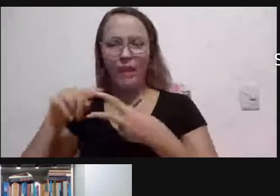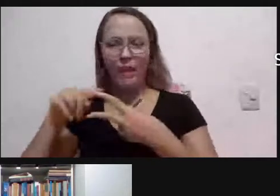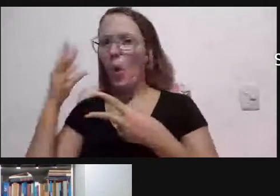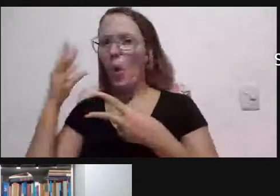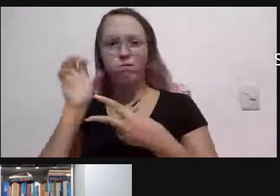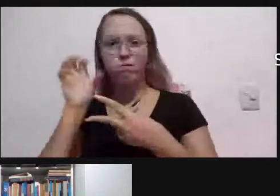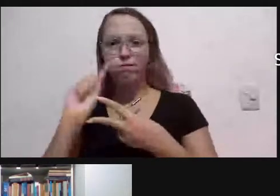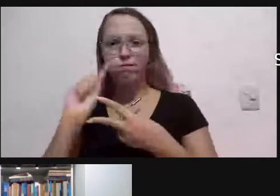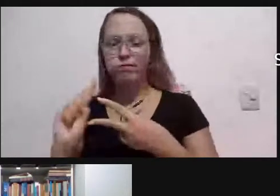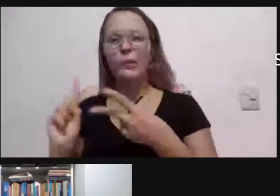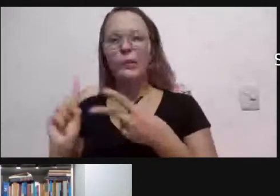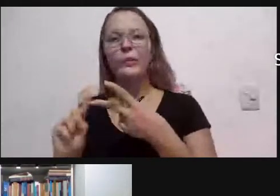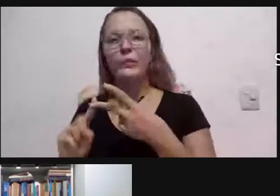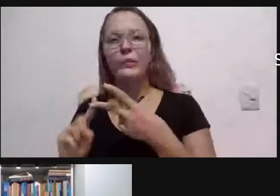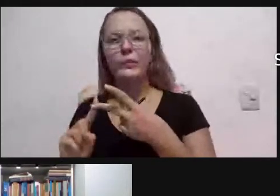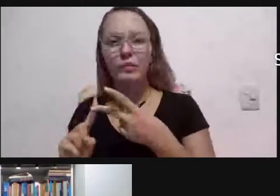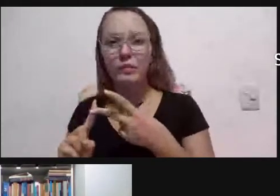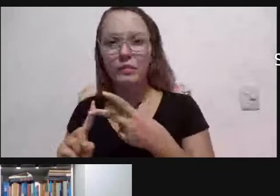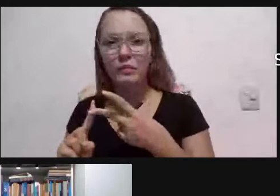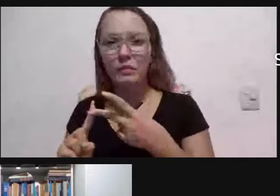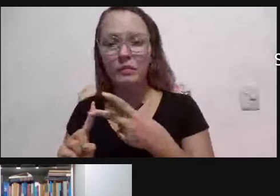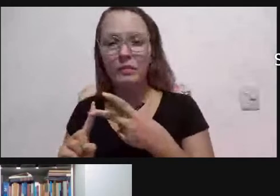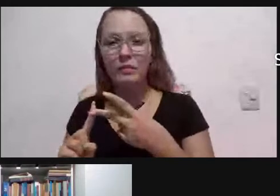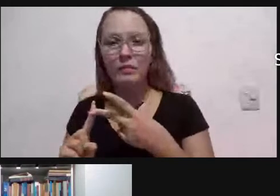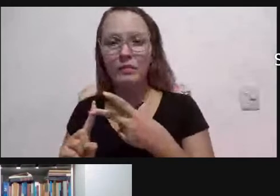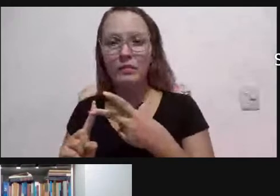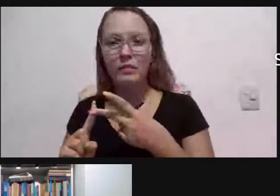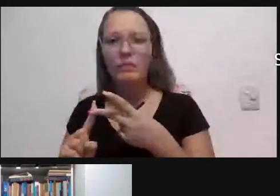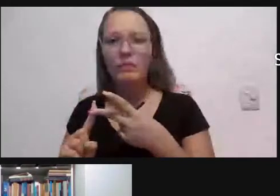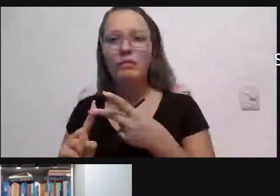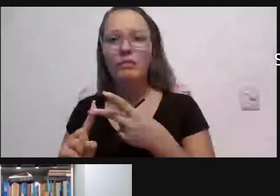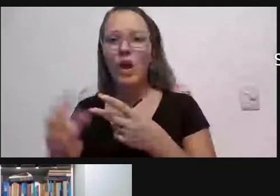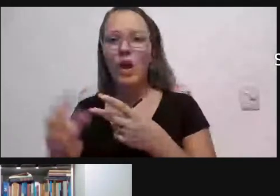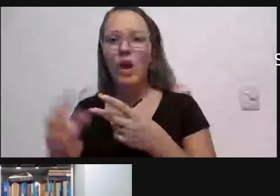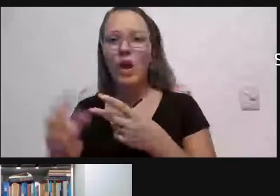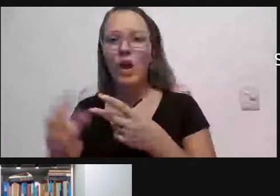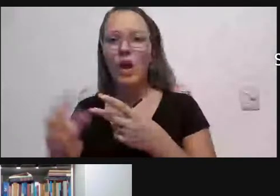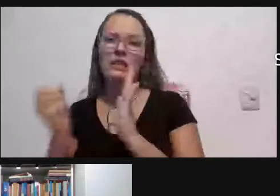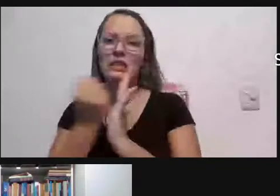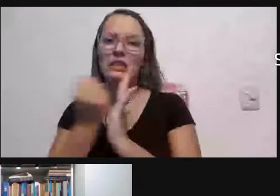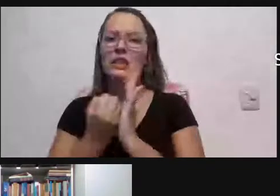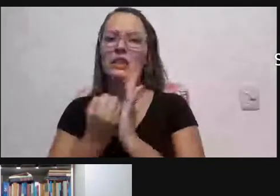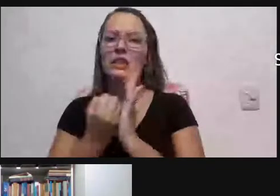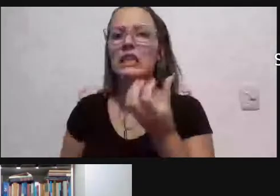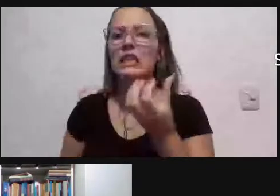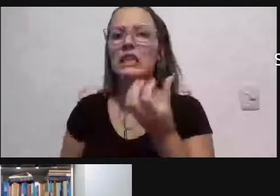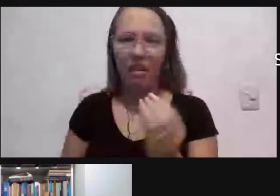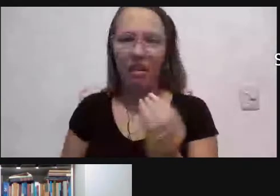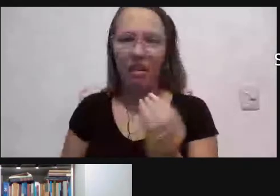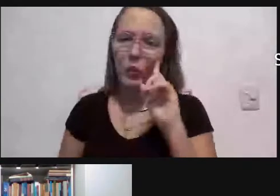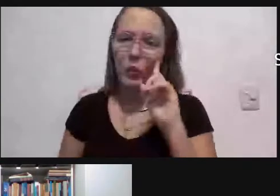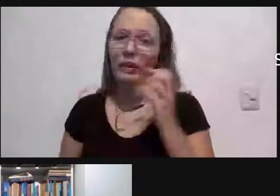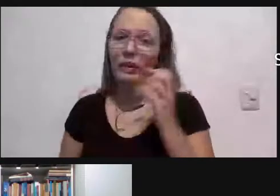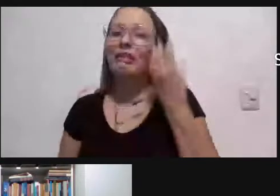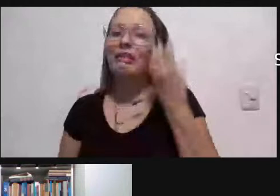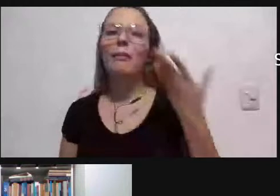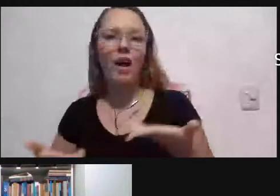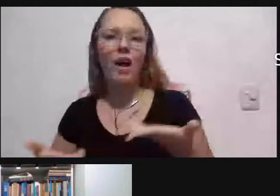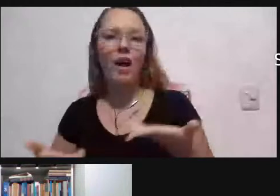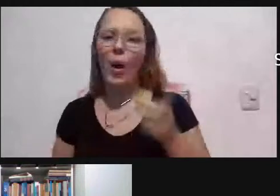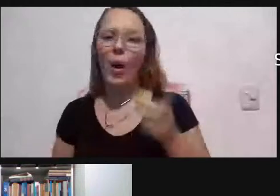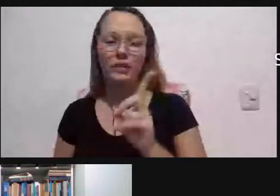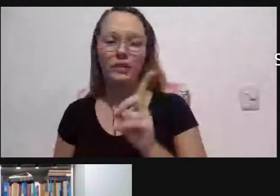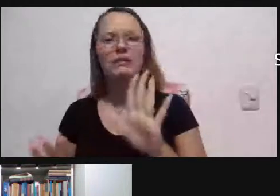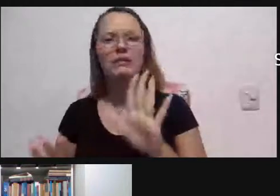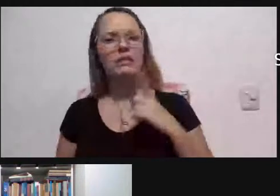eu não lembro totalmente agora, mas existe alguma coisa, né? Já tem pesquisas mostrando as